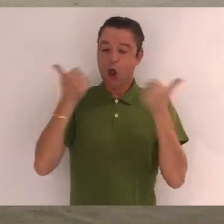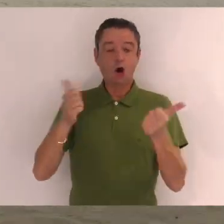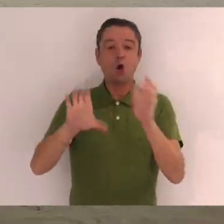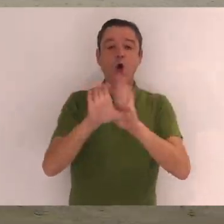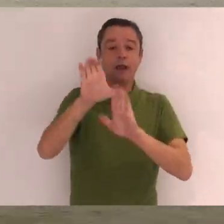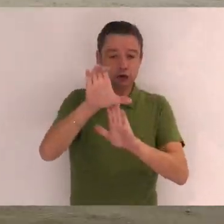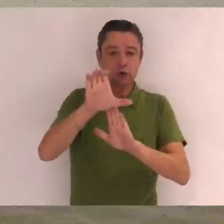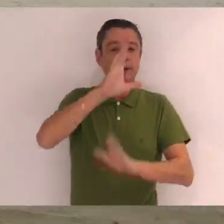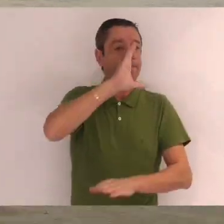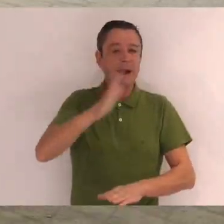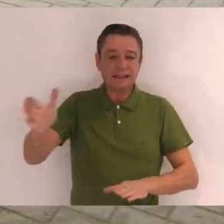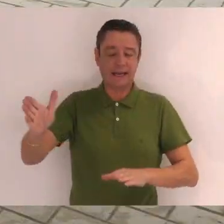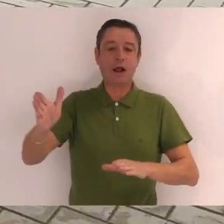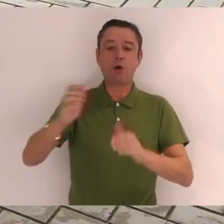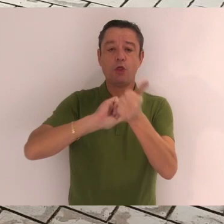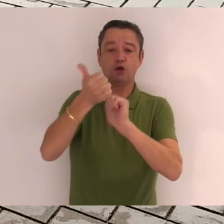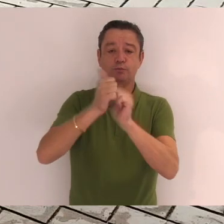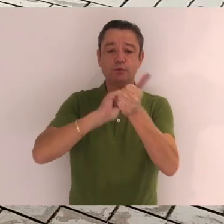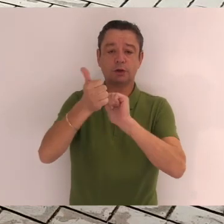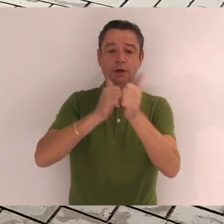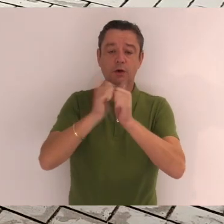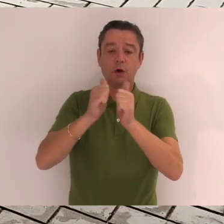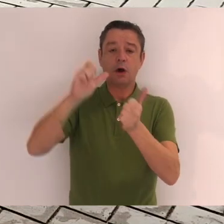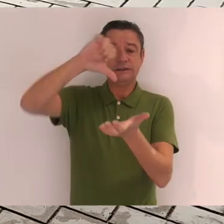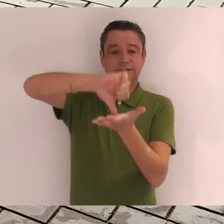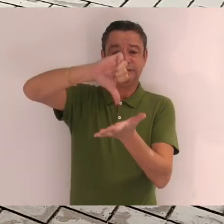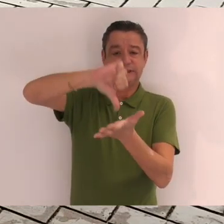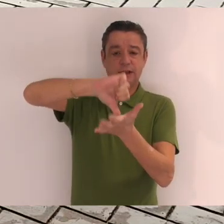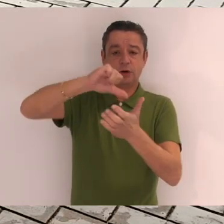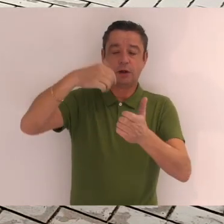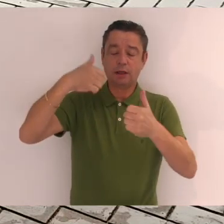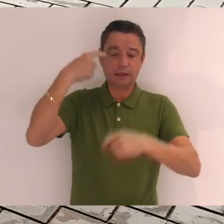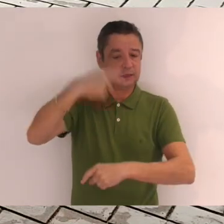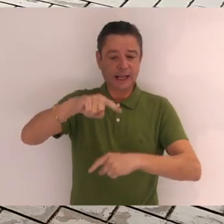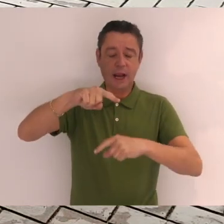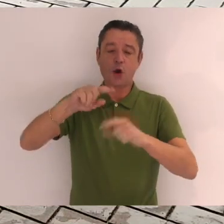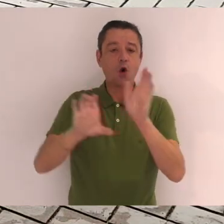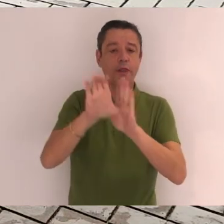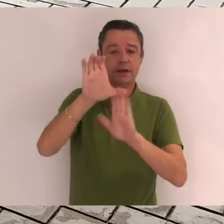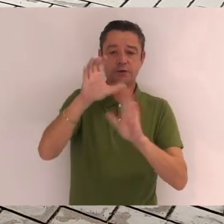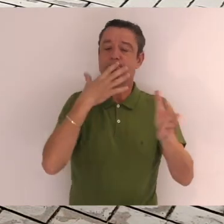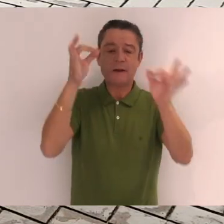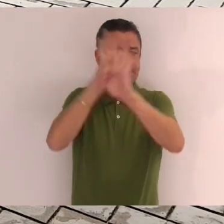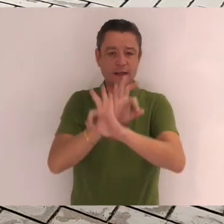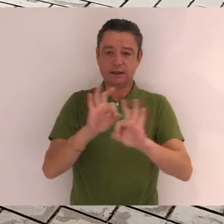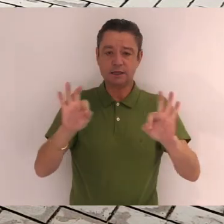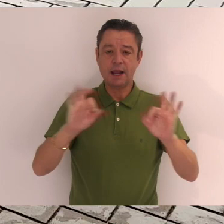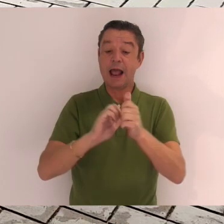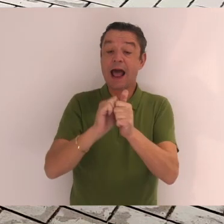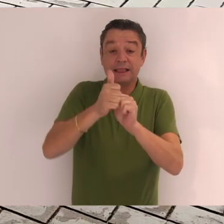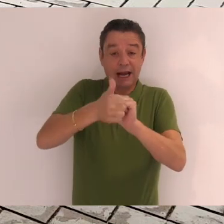melhores condições para a prática da modalidade em que tem o centro Náutico tem que tem as condições ideais perfeitas para